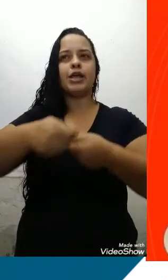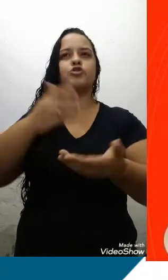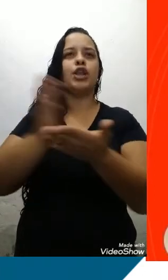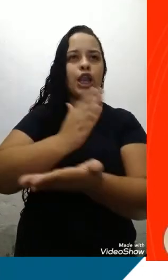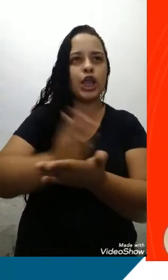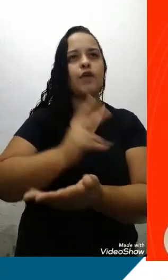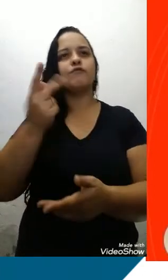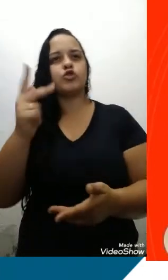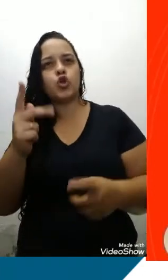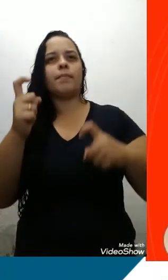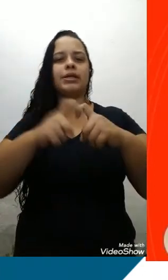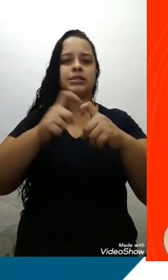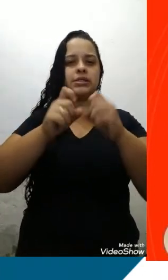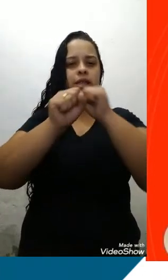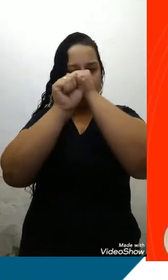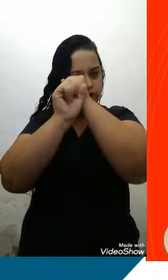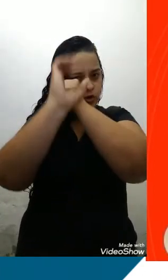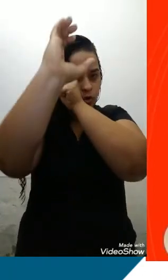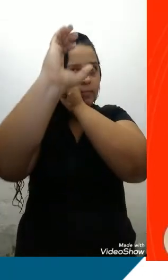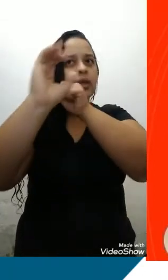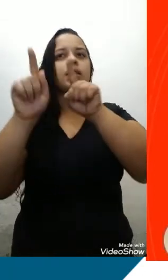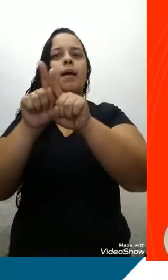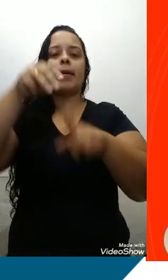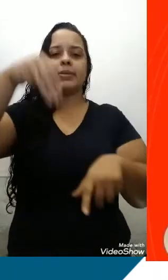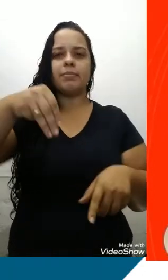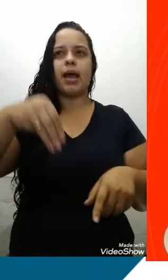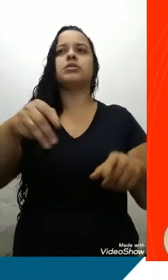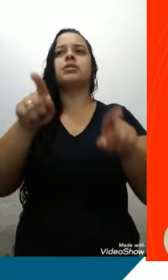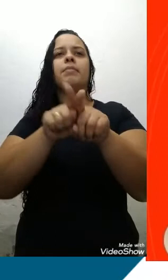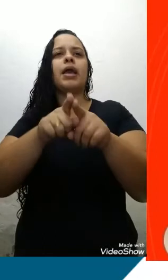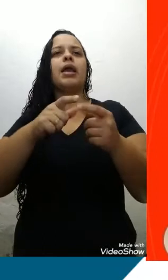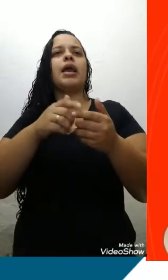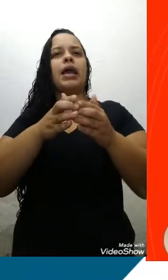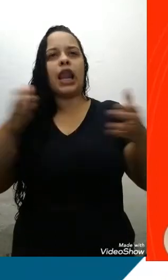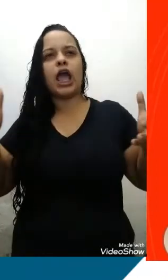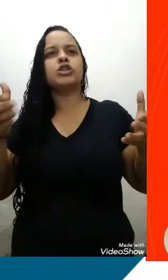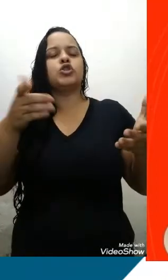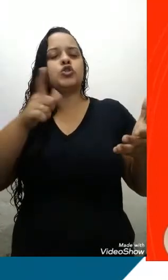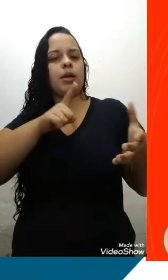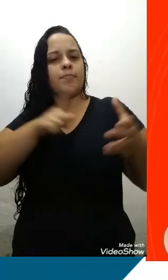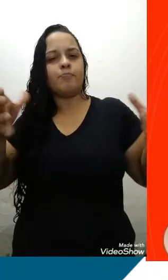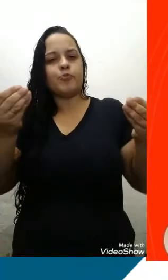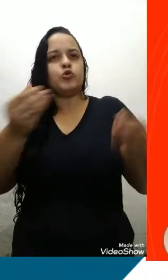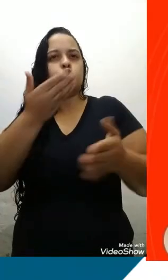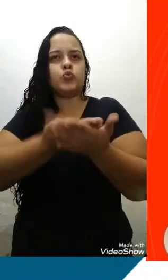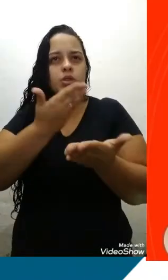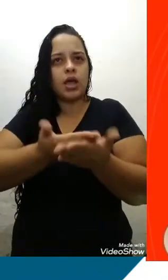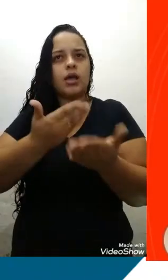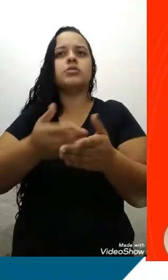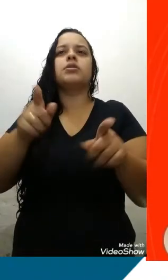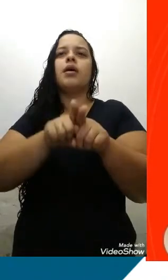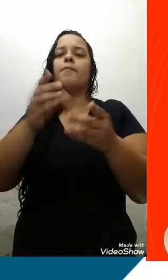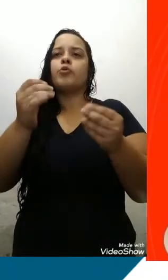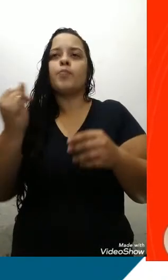história, medicina, astronomia e matemática, além de grande concentração de estudantes. A importância cultural de Tombuctu pode ser percebida